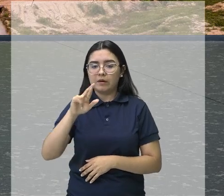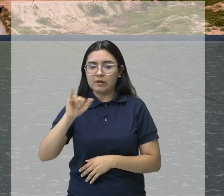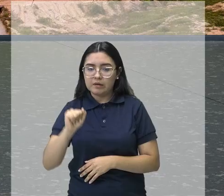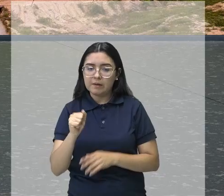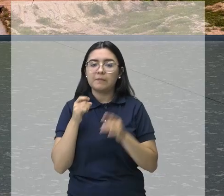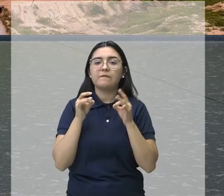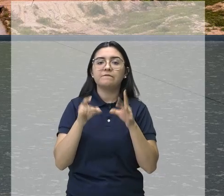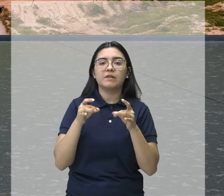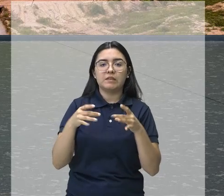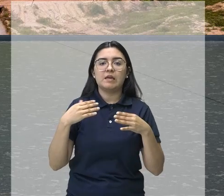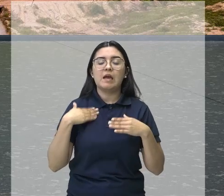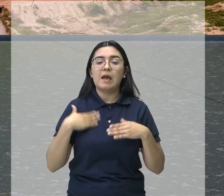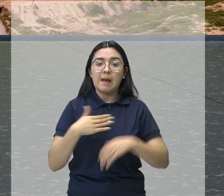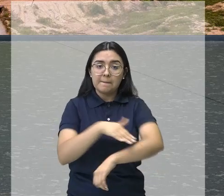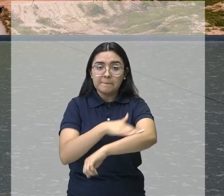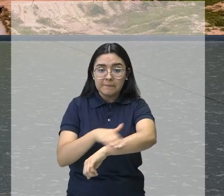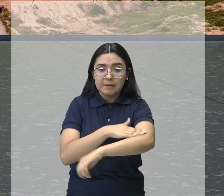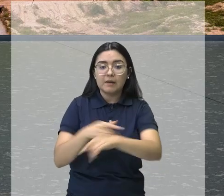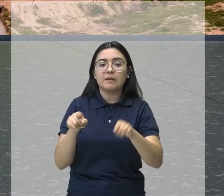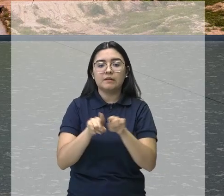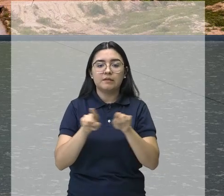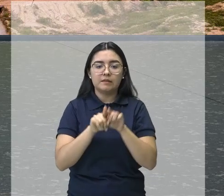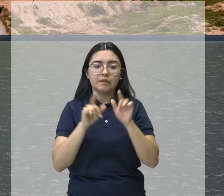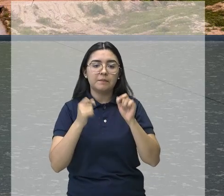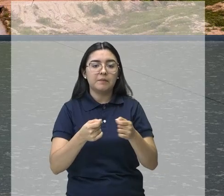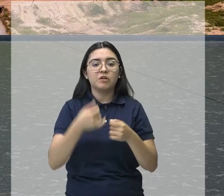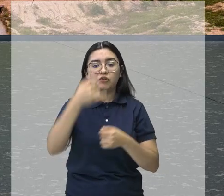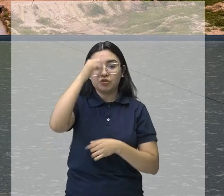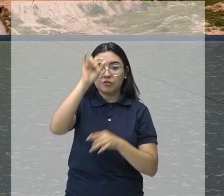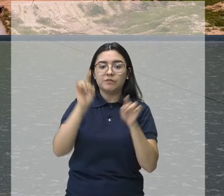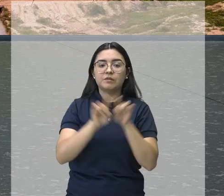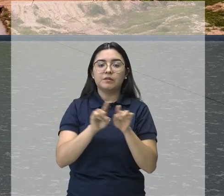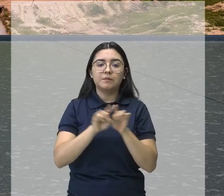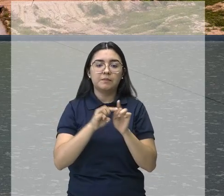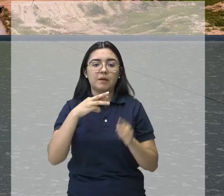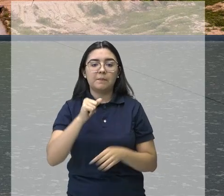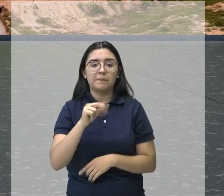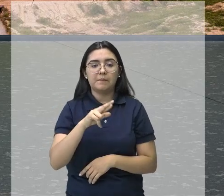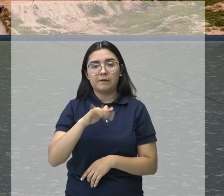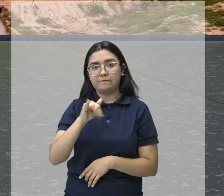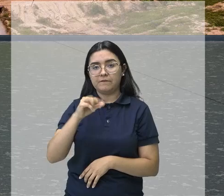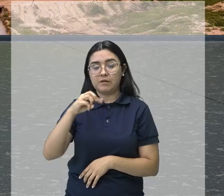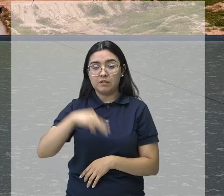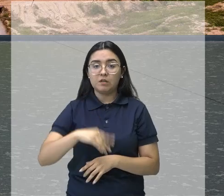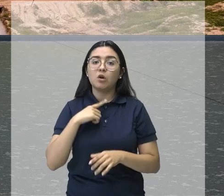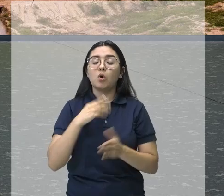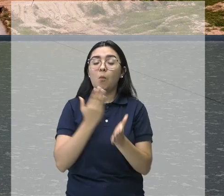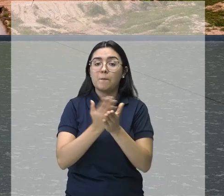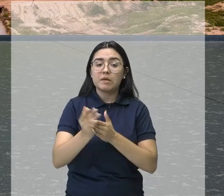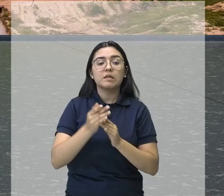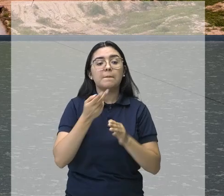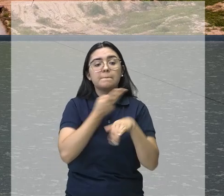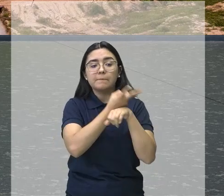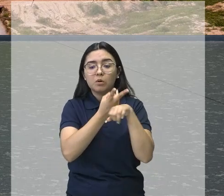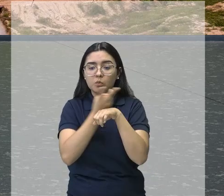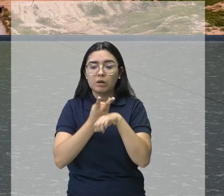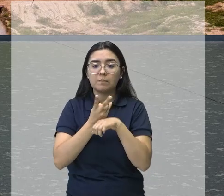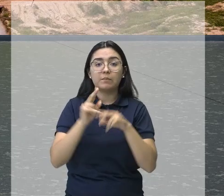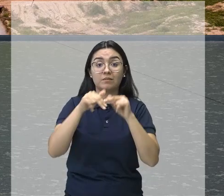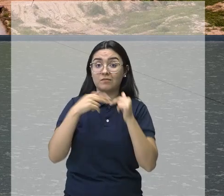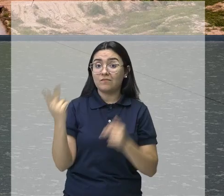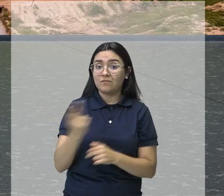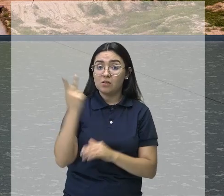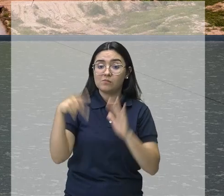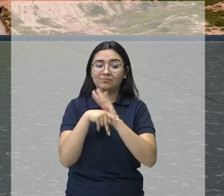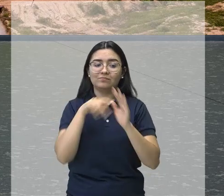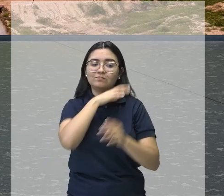de peles, chifres e marfins. Sim, se começa a caçar o animal pelo valor